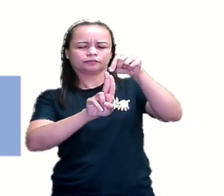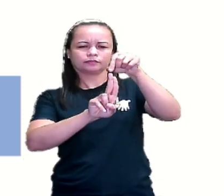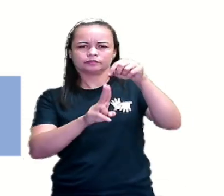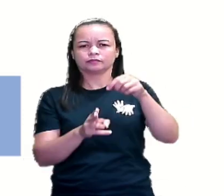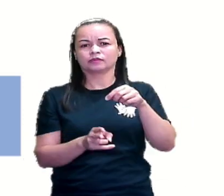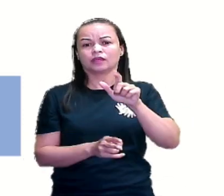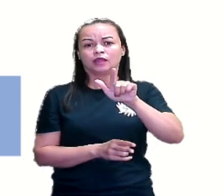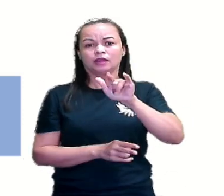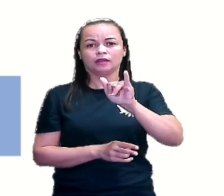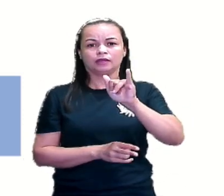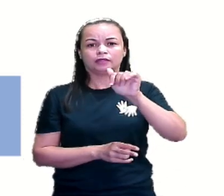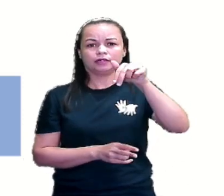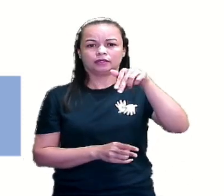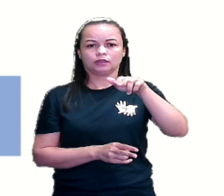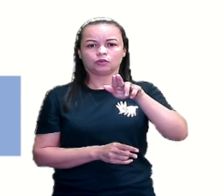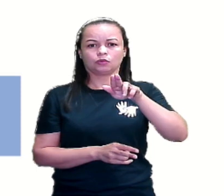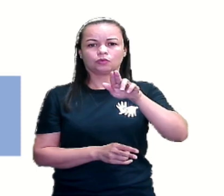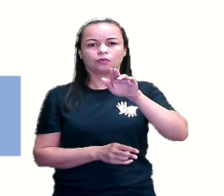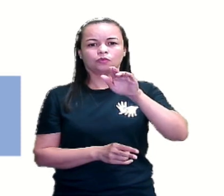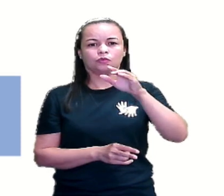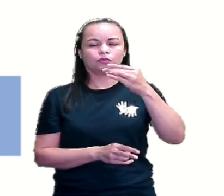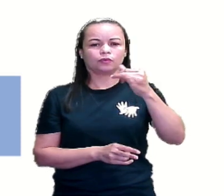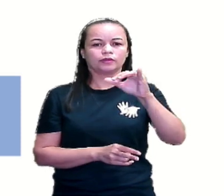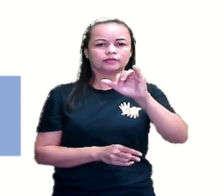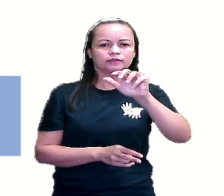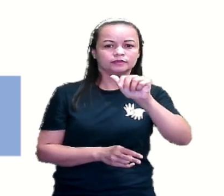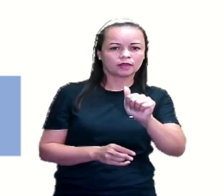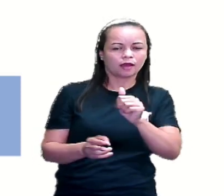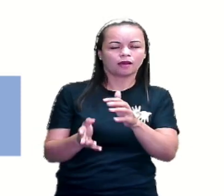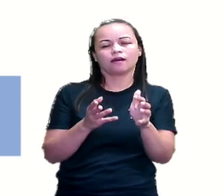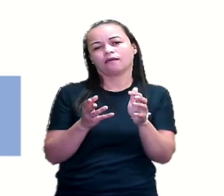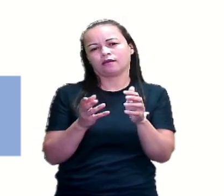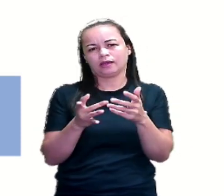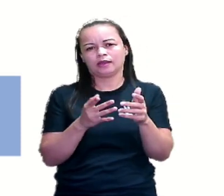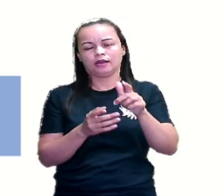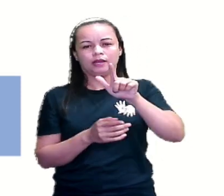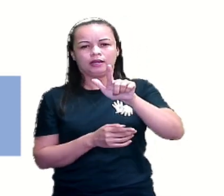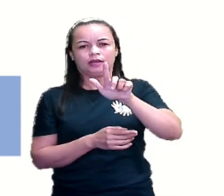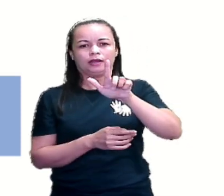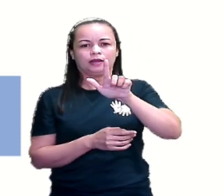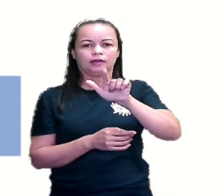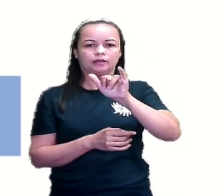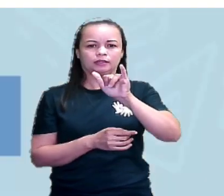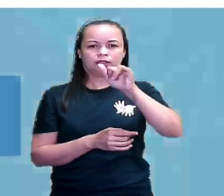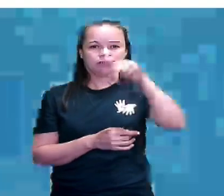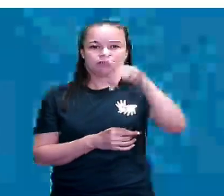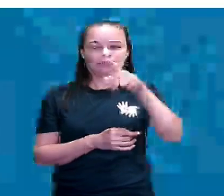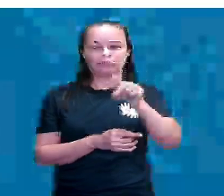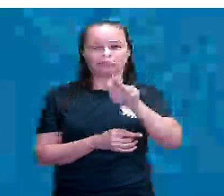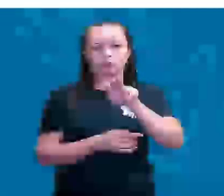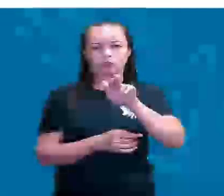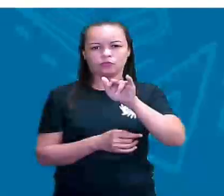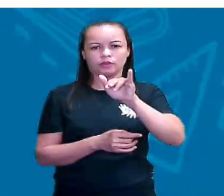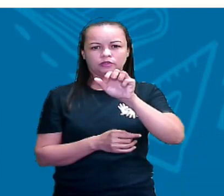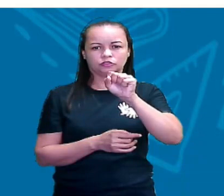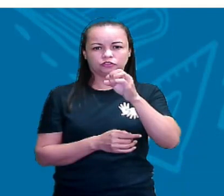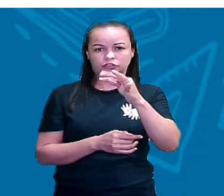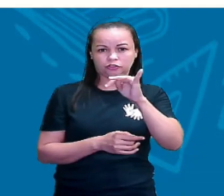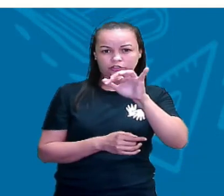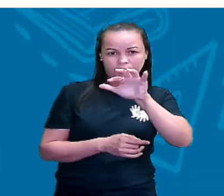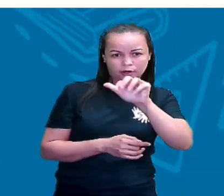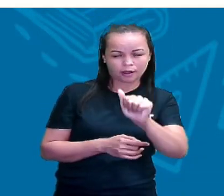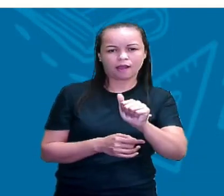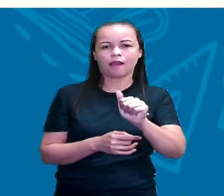linguiça, linguística, porque a gente está pronunciando esse U, tá certo? Então, sempre